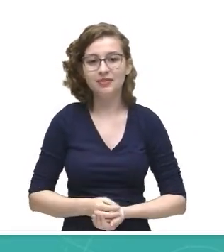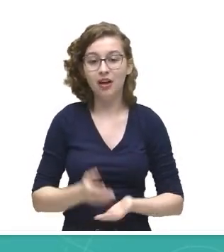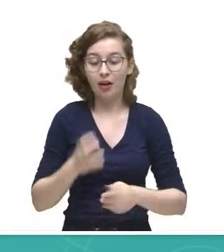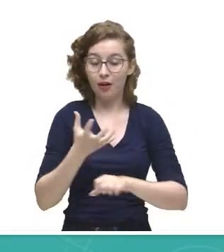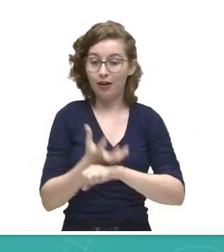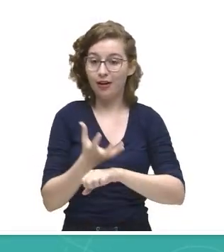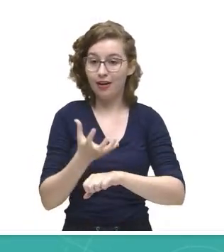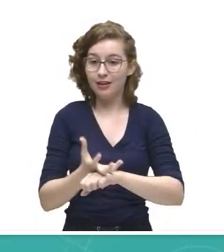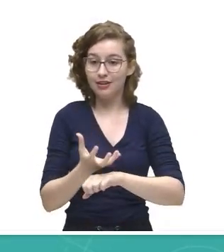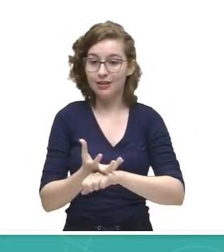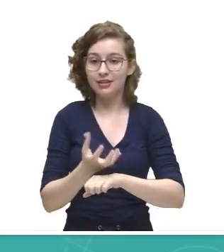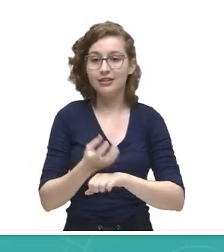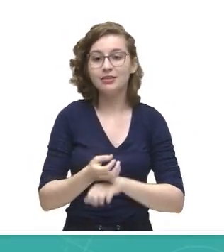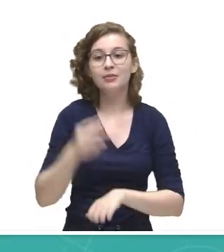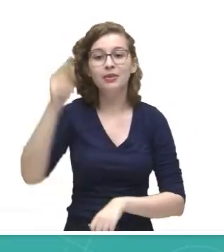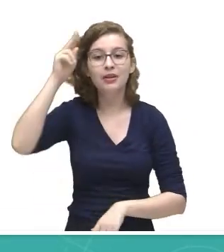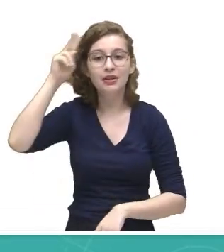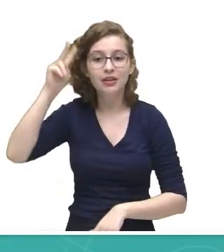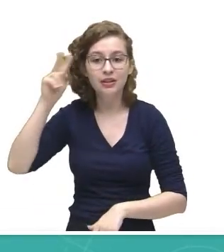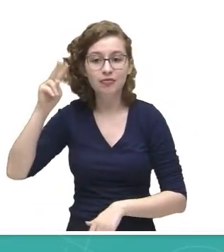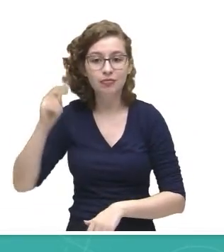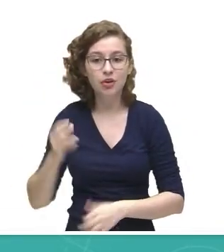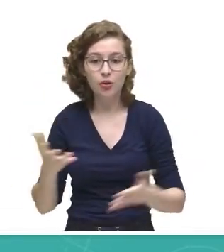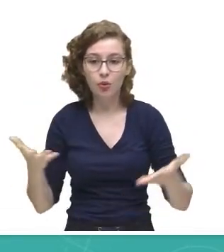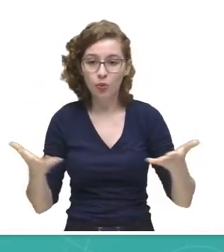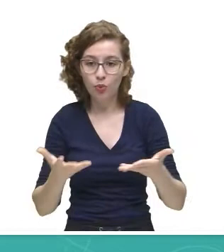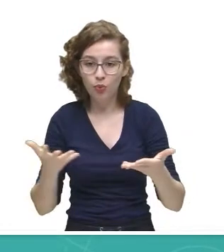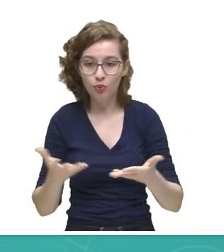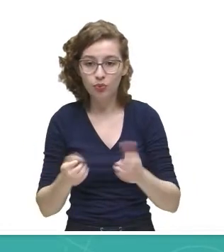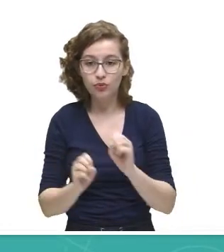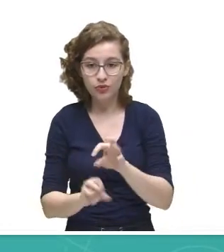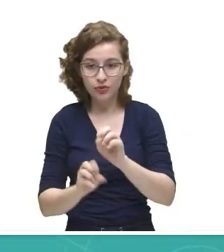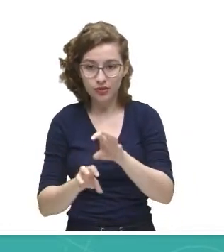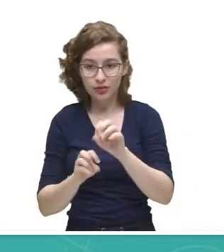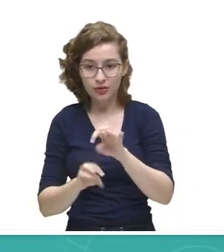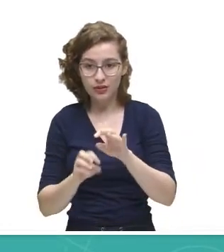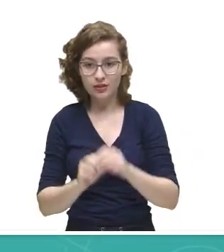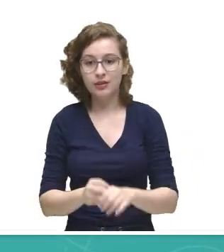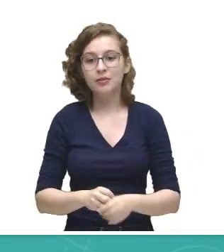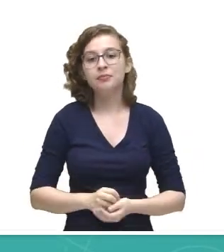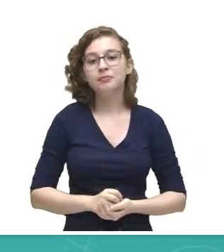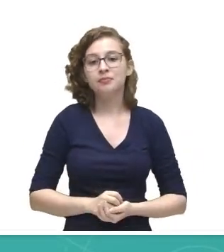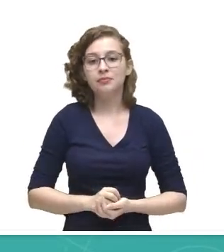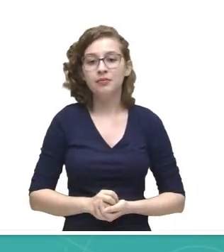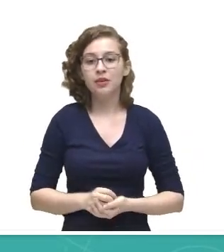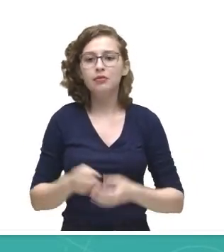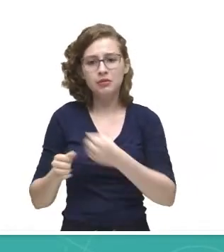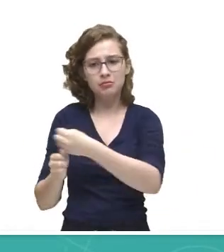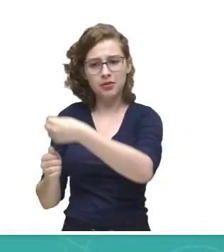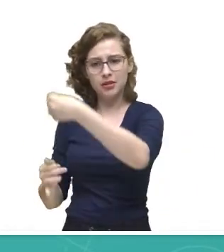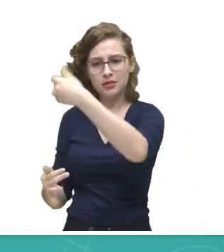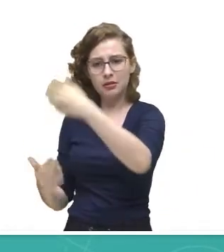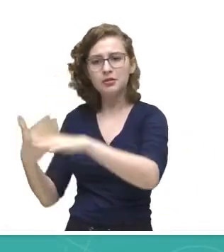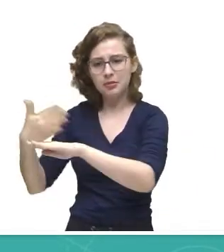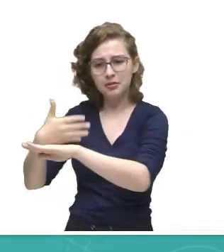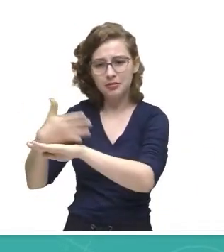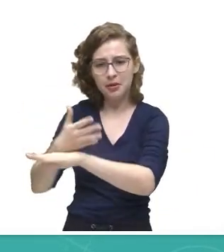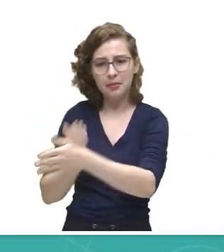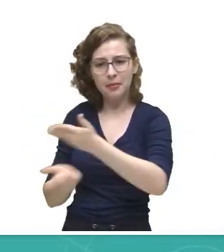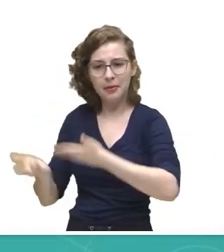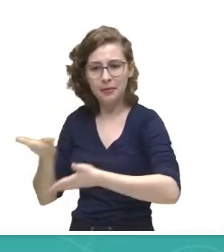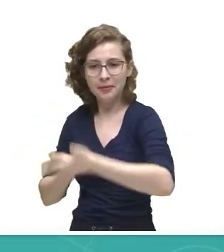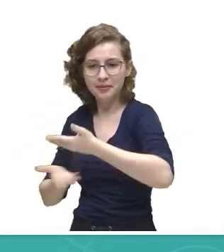História. Estarei aqui com vocês ministrando essa aula. Participem, interajam conosco aí no chat. A participação de todos vocês é